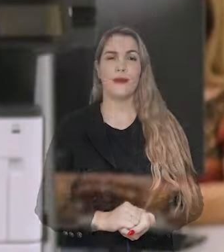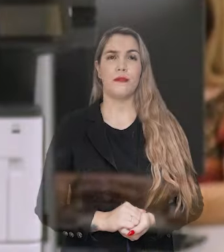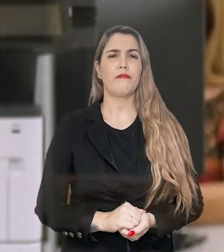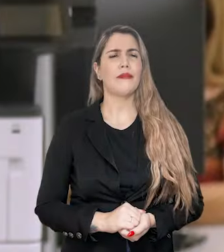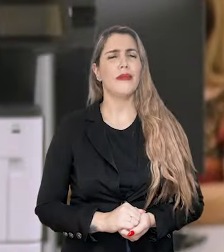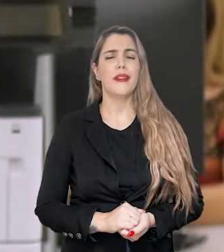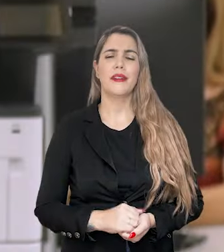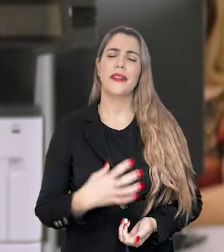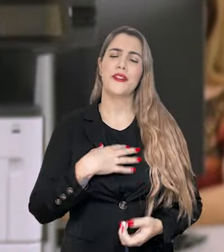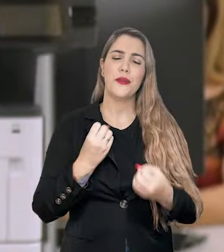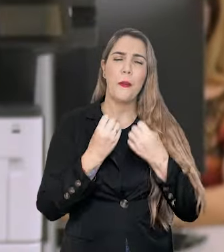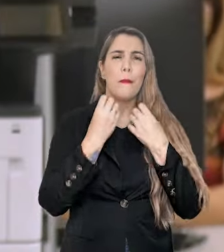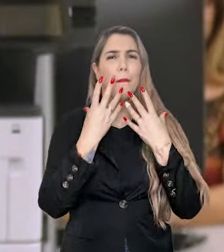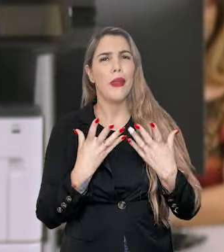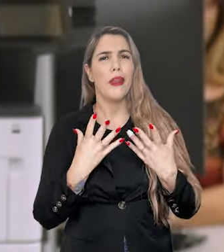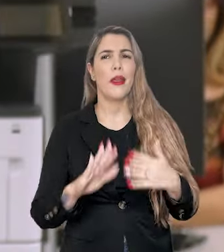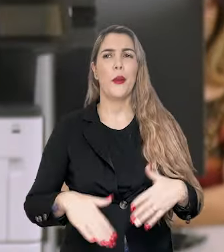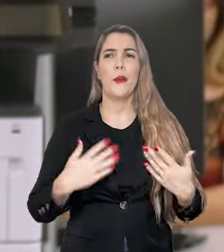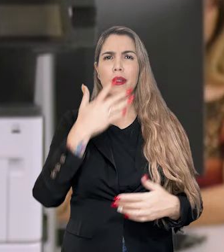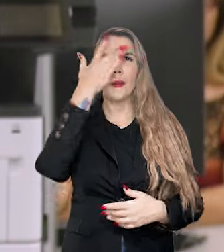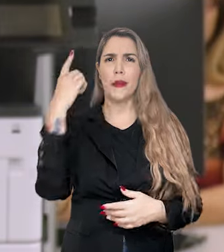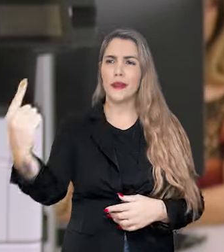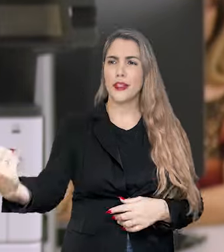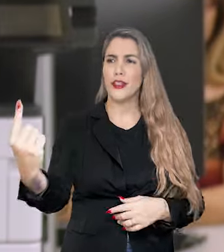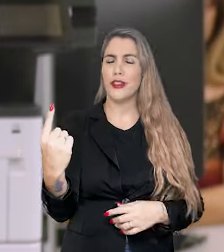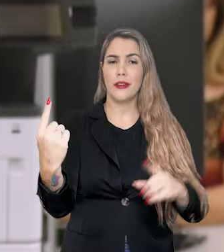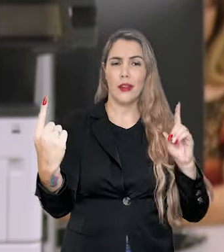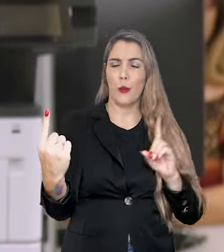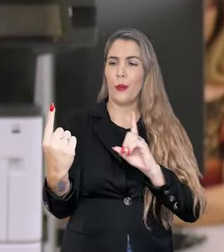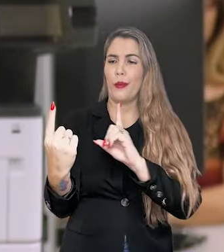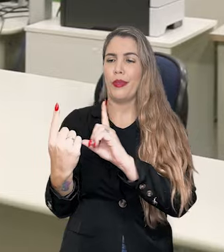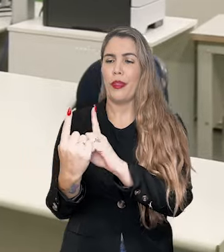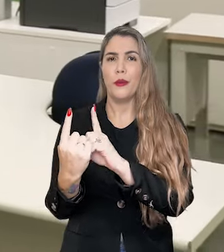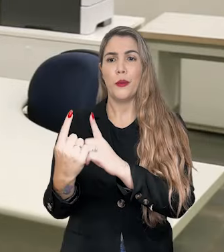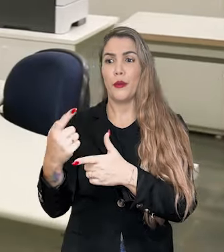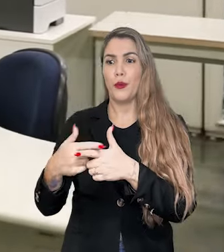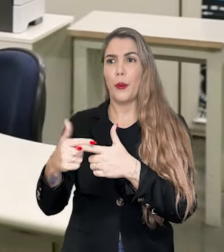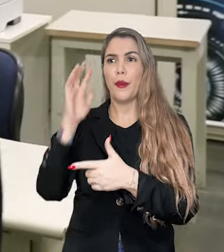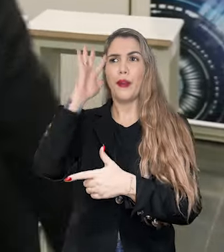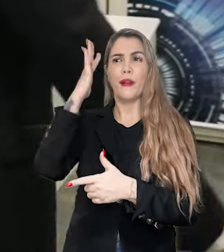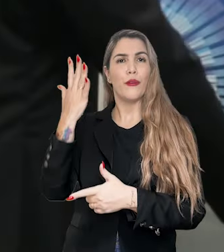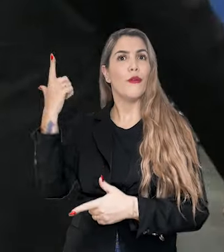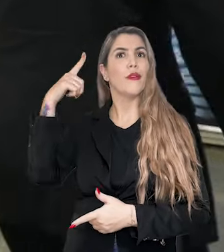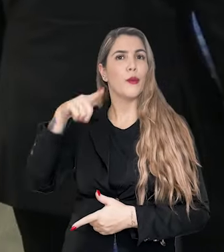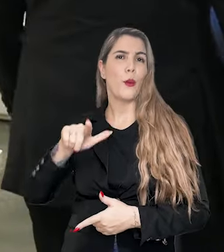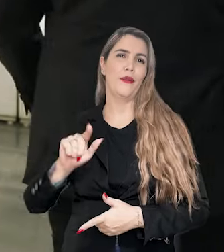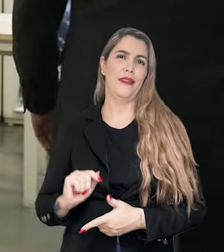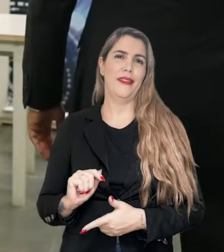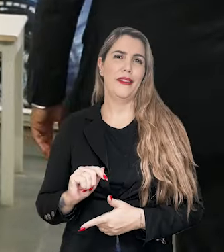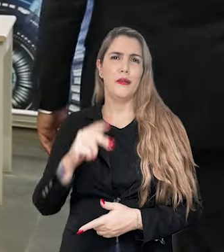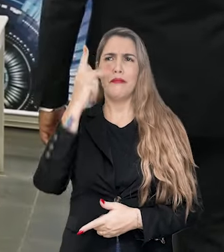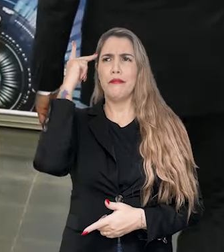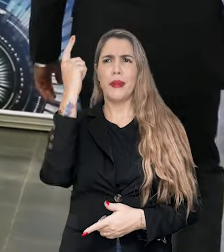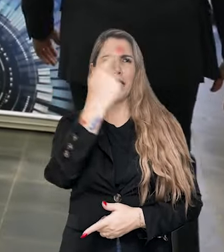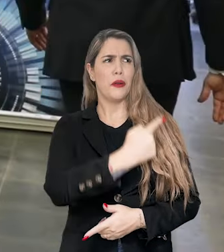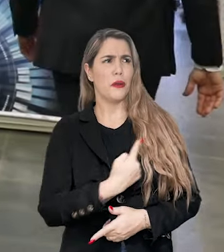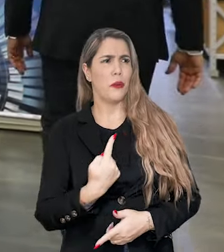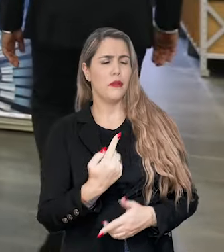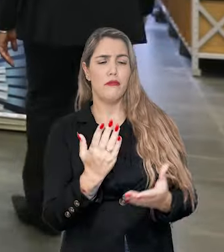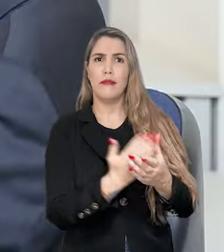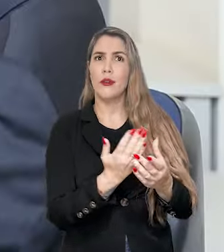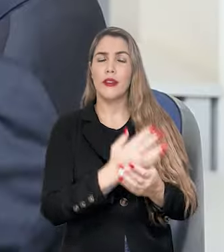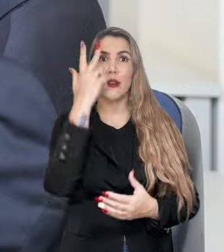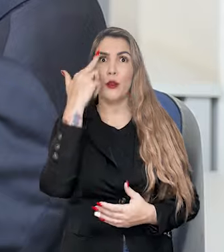Muito satisfatório quando uma parte chega no balcão e a gente consegue solucionar o problema dela, que para nós pode ser só